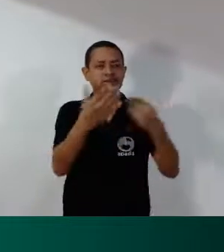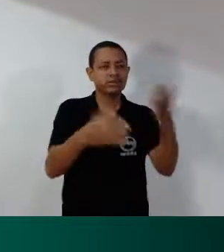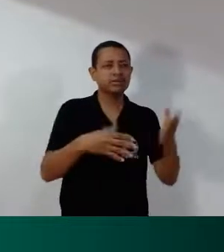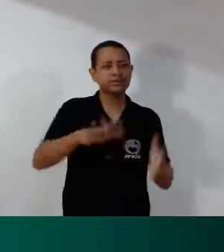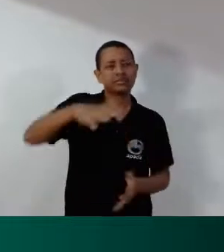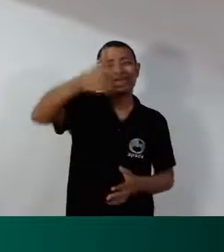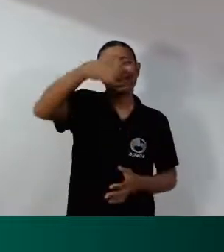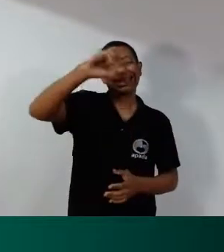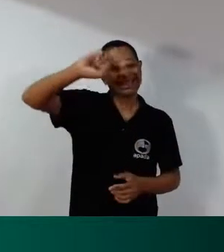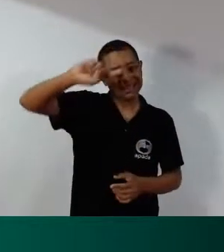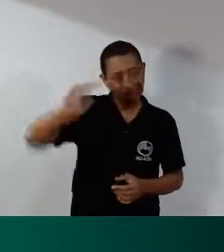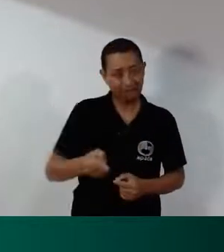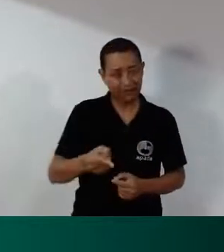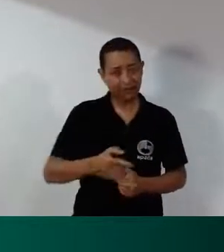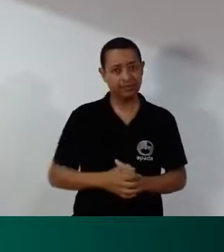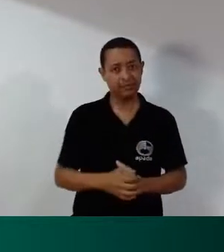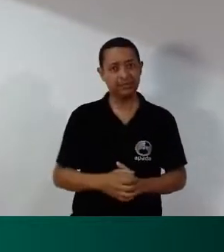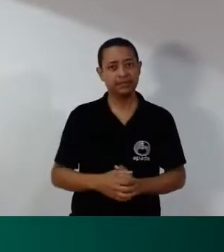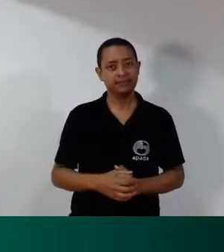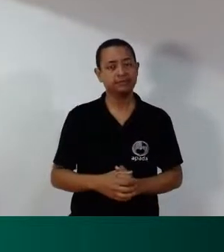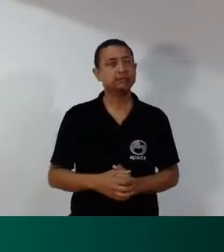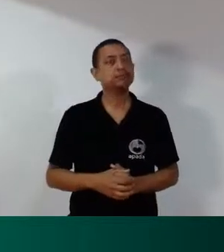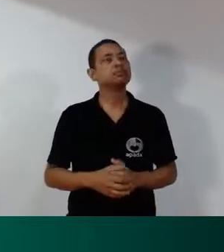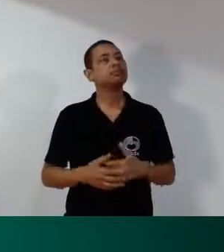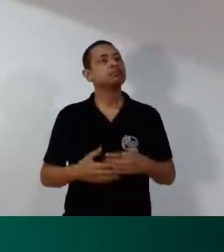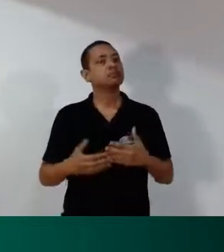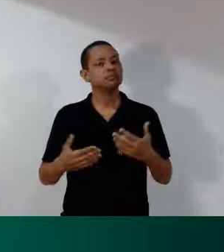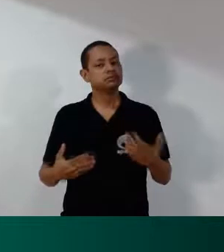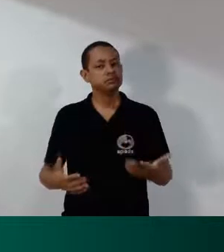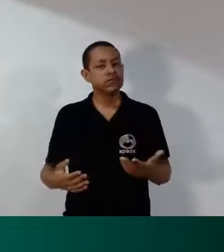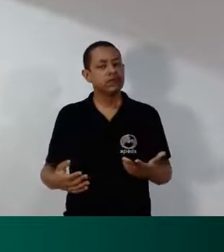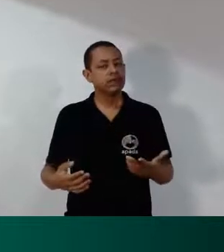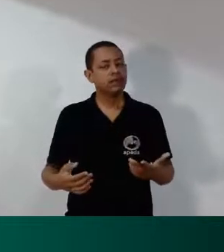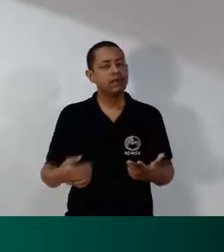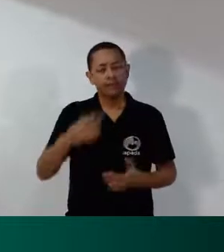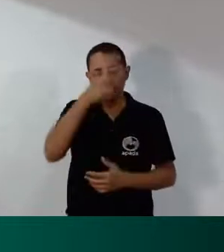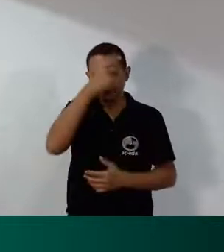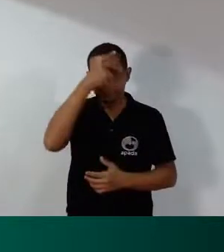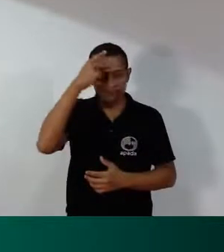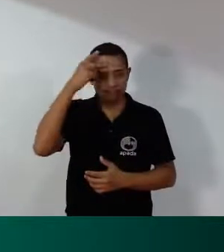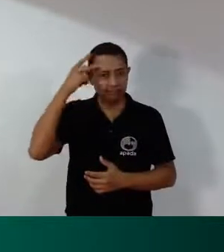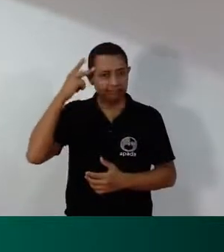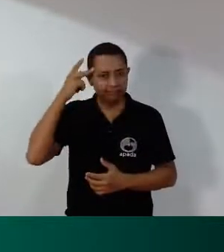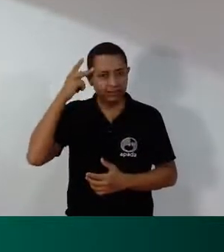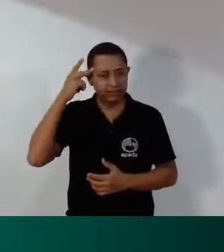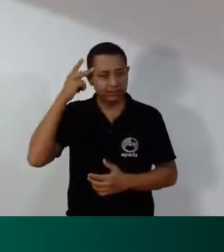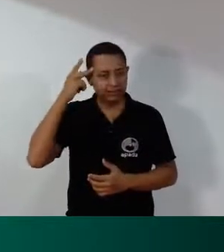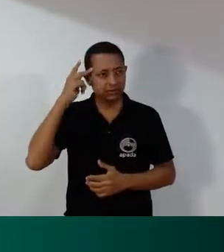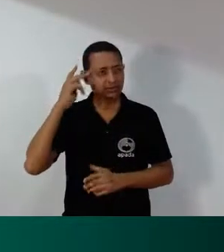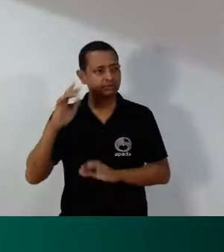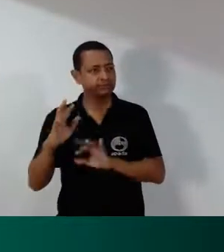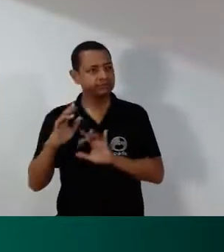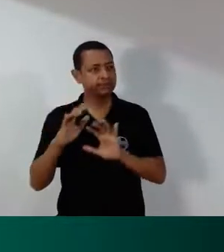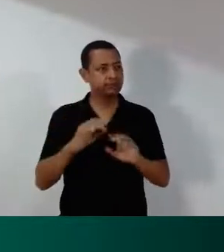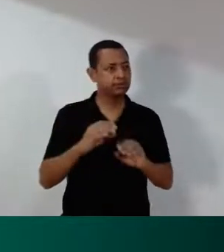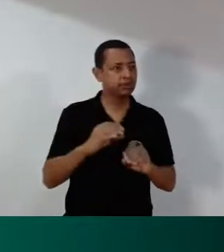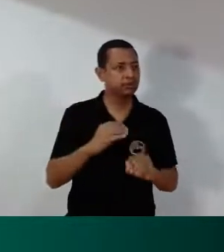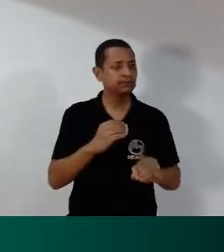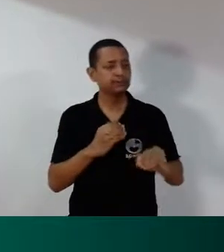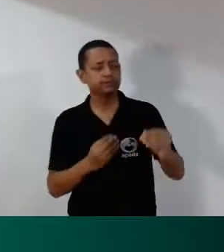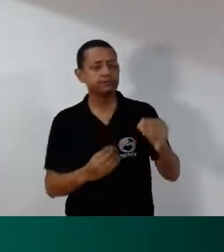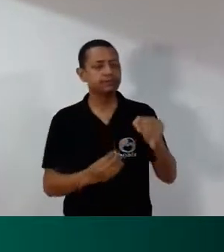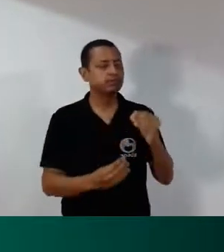e essa parte aí boa parte das pessoas que vão entender o apelo da comida não vão entender o quanto